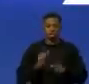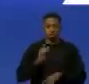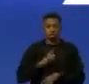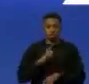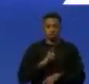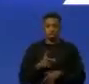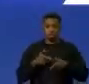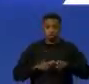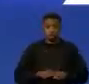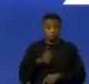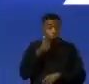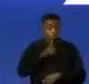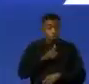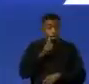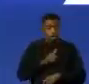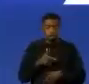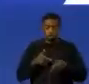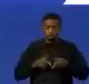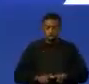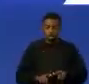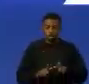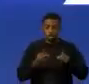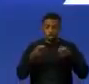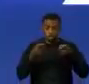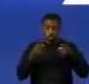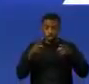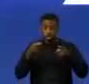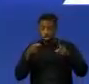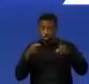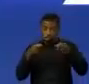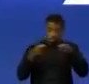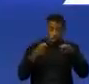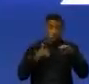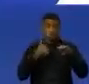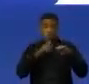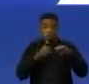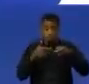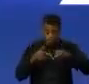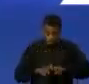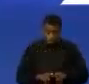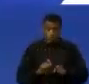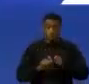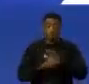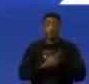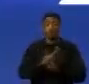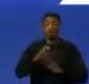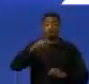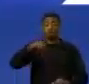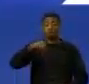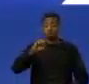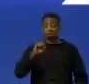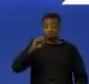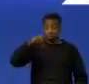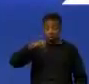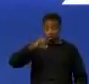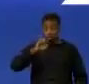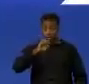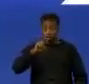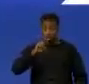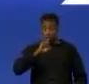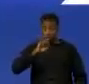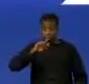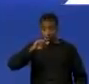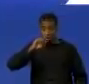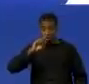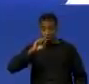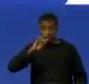monozigóticas são meninas, XX, lembra disso daí? Monozigóticas, então, teoricamente, clones,